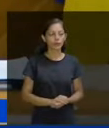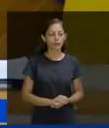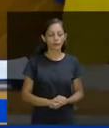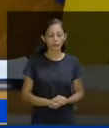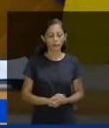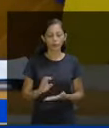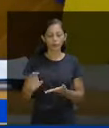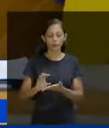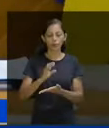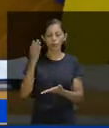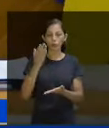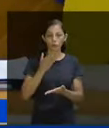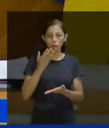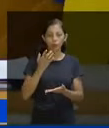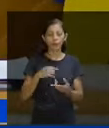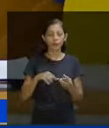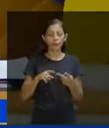eleitorais